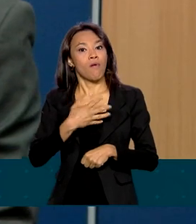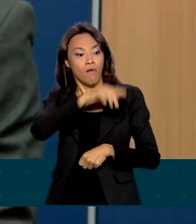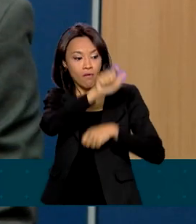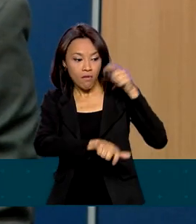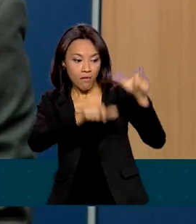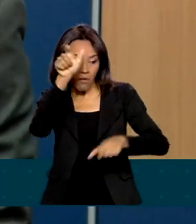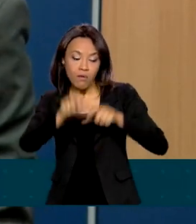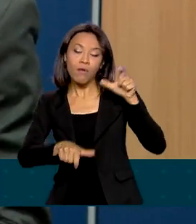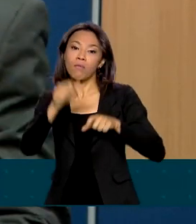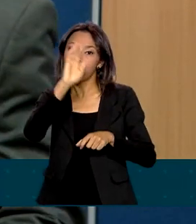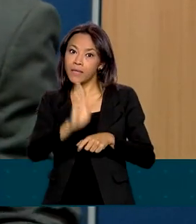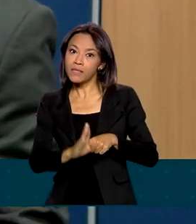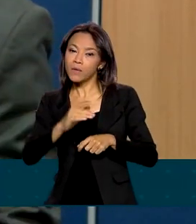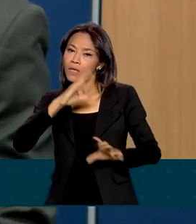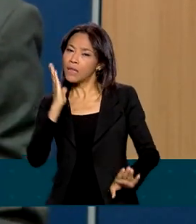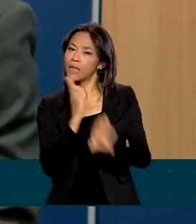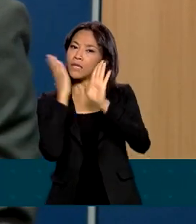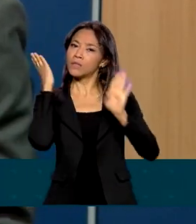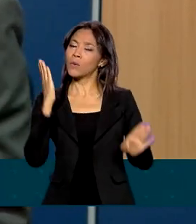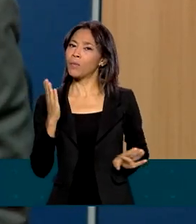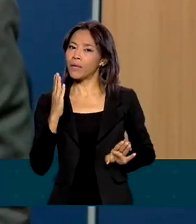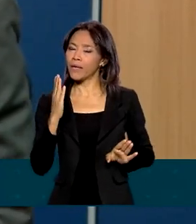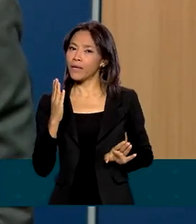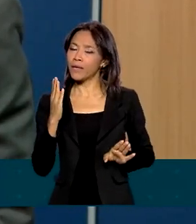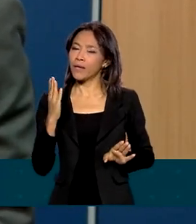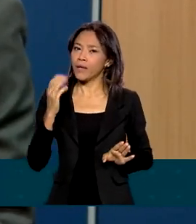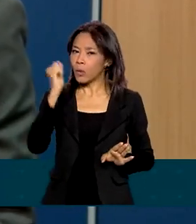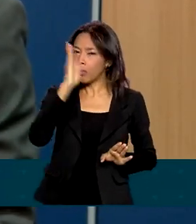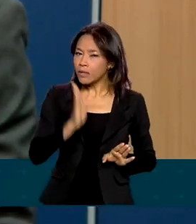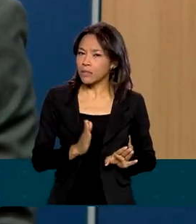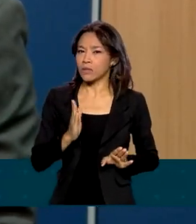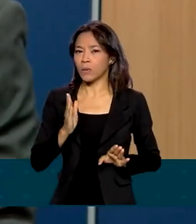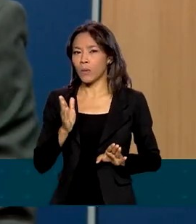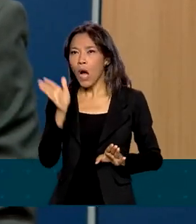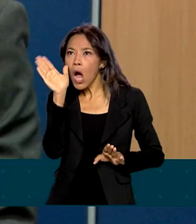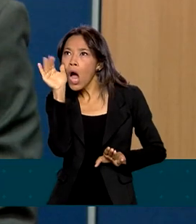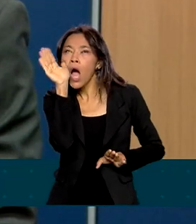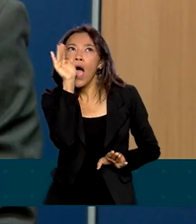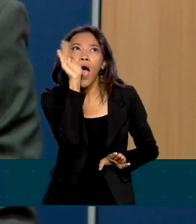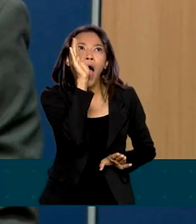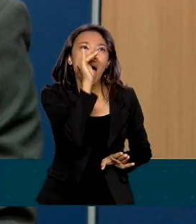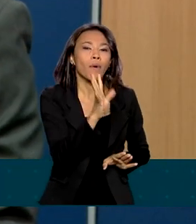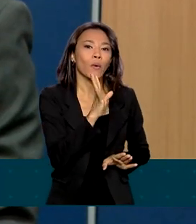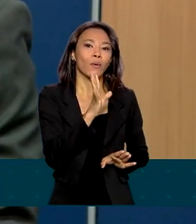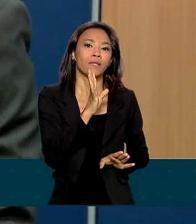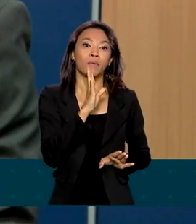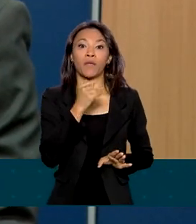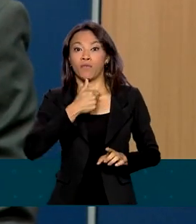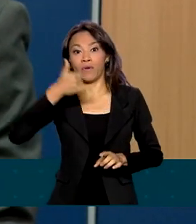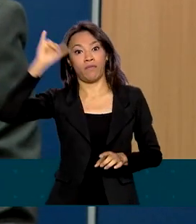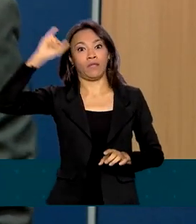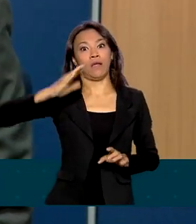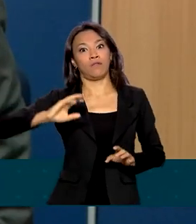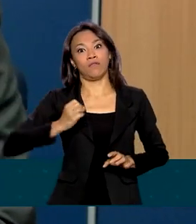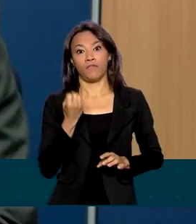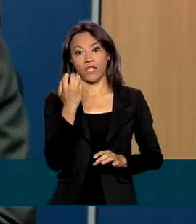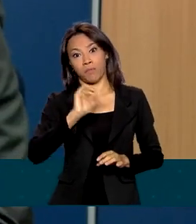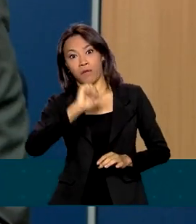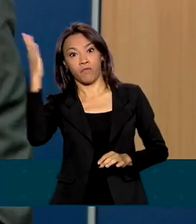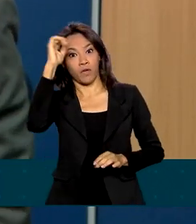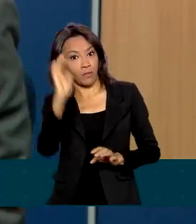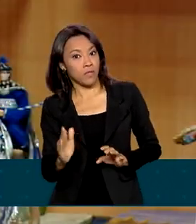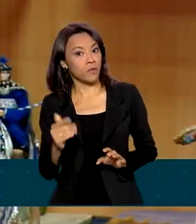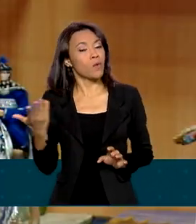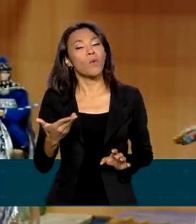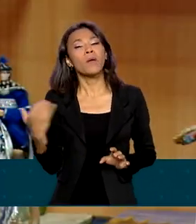reconhecer redescobriu o descobrir o nosso país Um dos programas que estimulam é o Viagem Pelo Brasil qual a importância